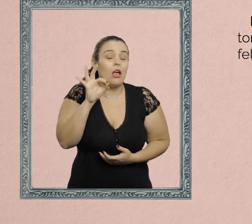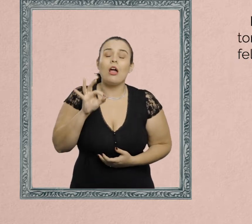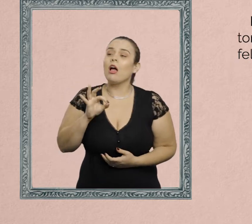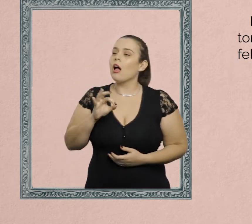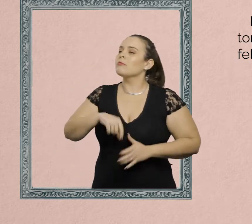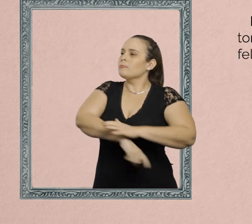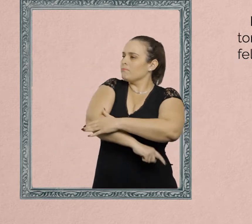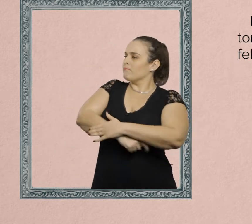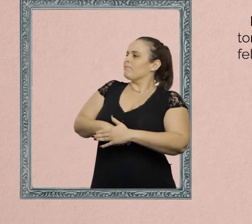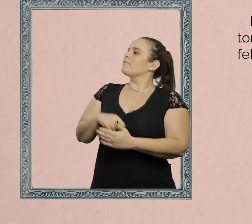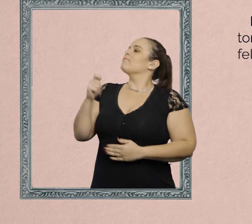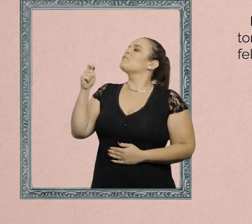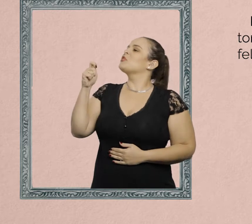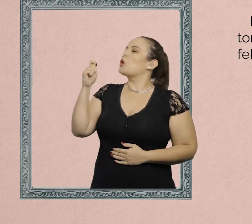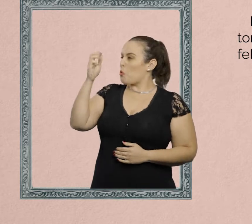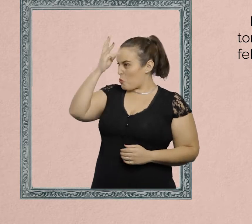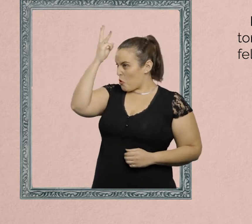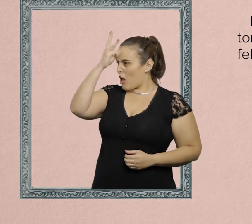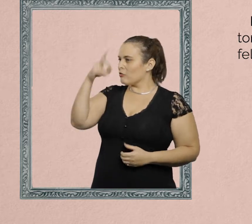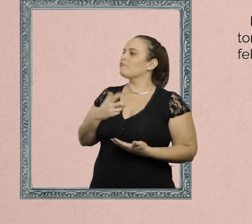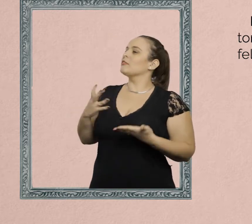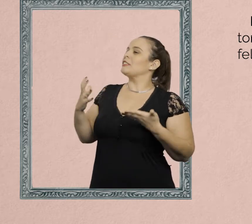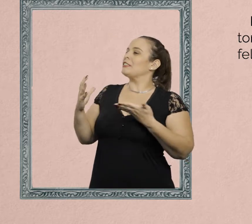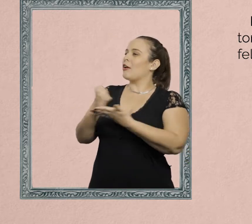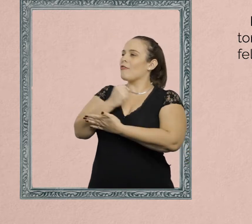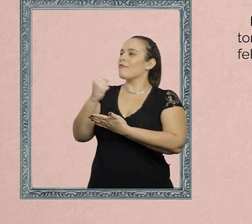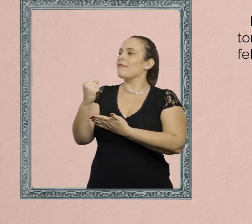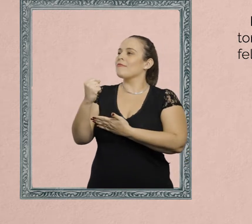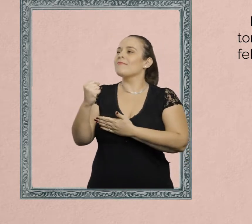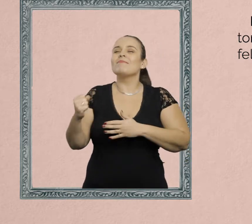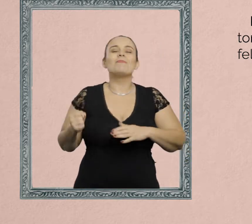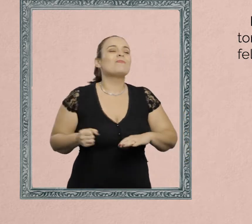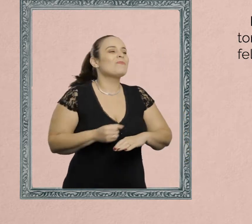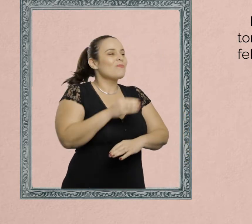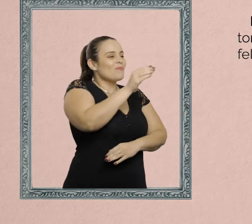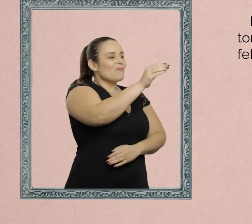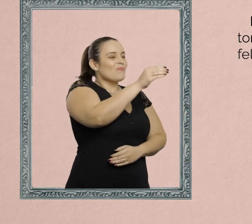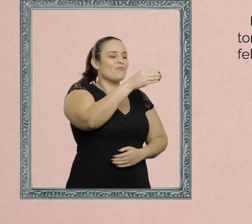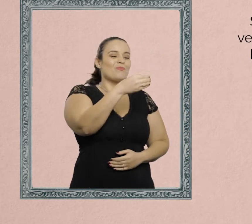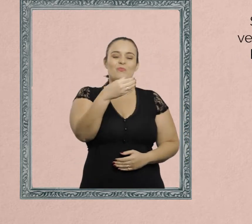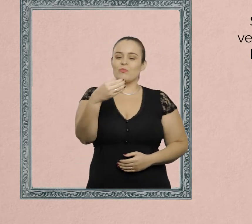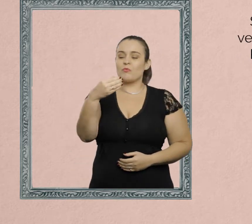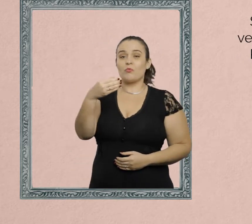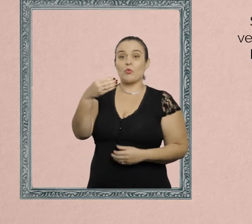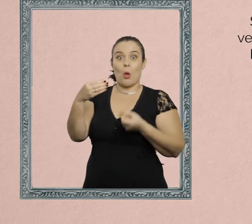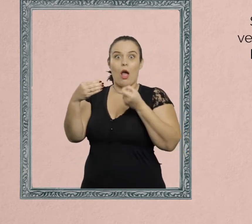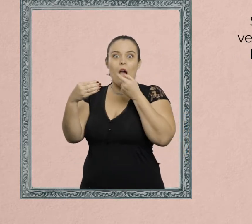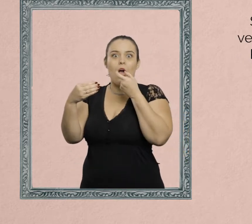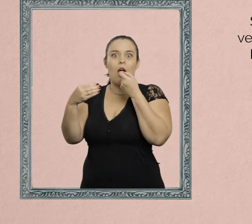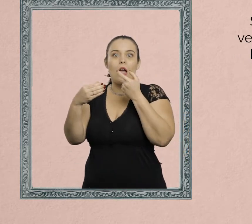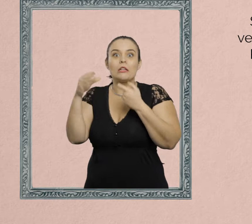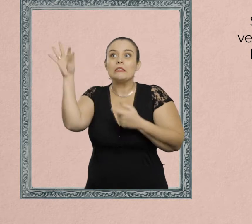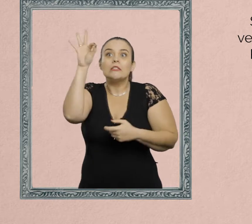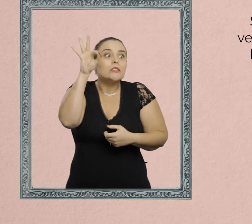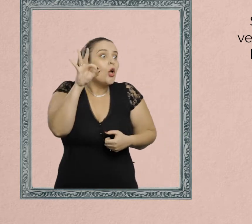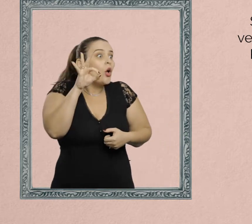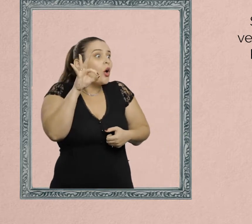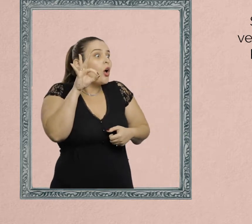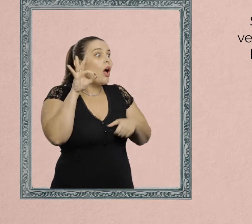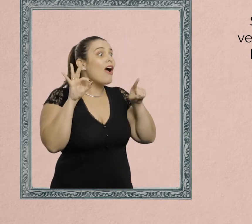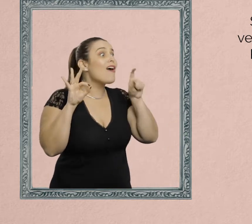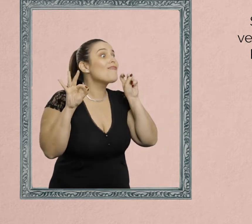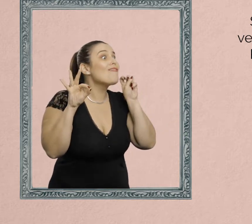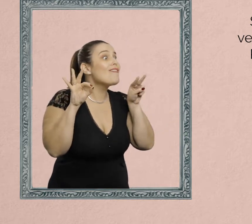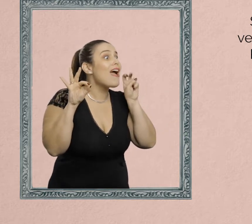decidiu salvar Wendy e foi tomar o seu remédio para Wendy ficar feliz com ele. Sininho tentou avisar Peter que era